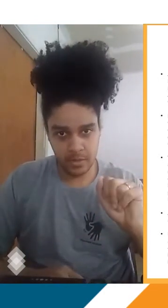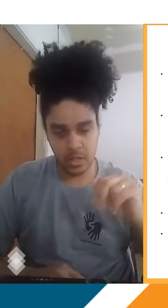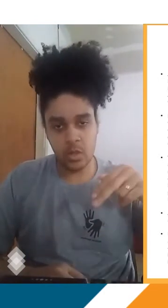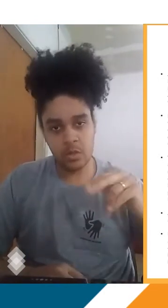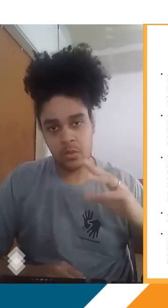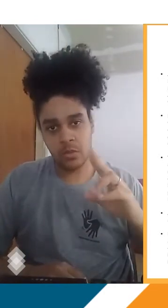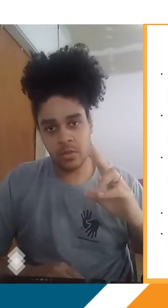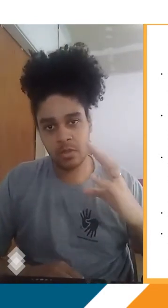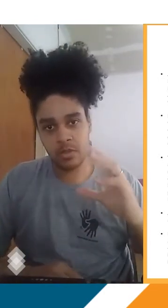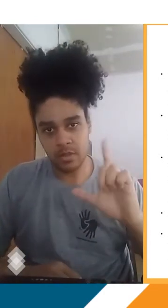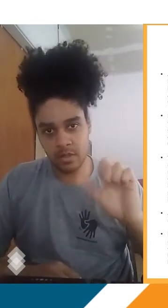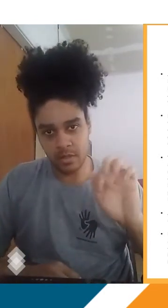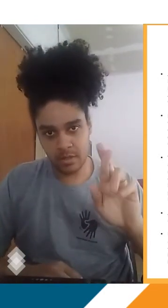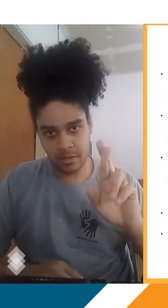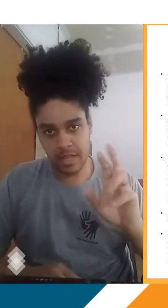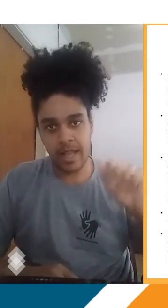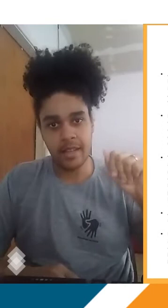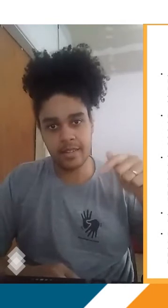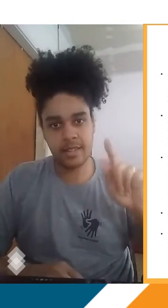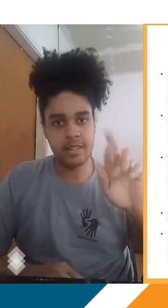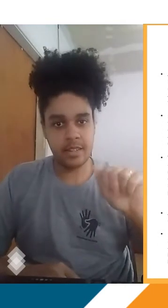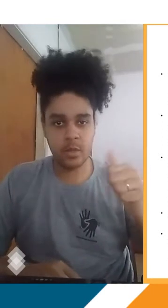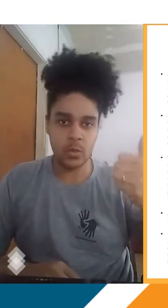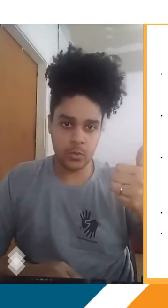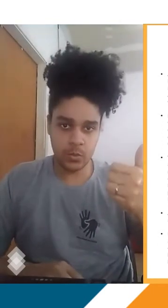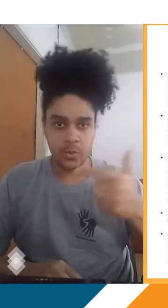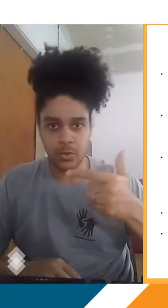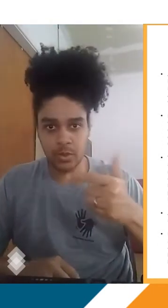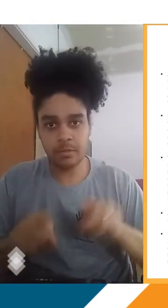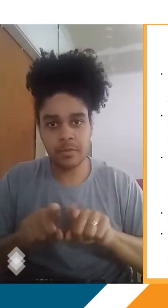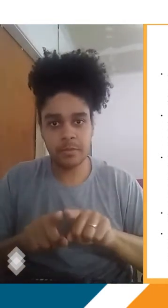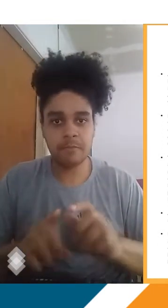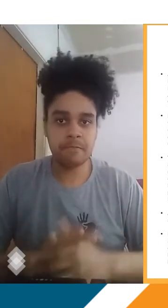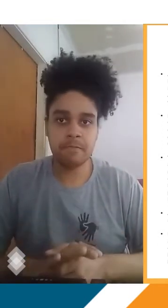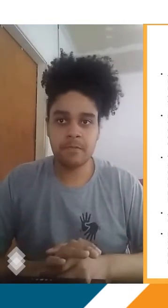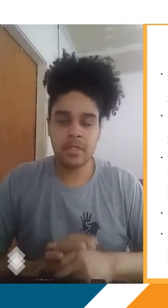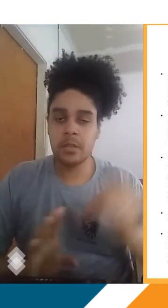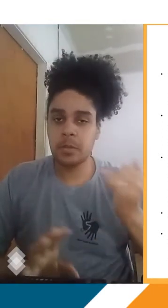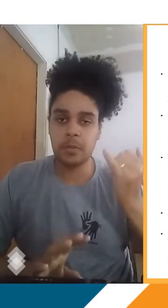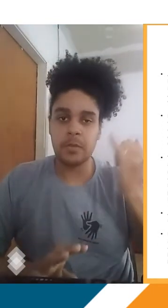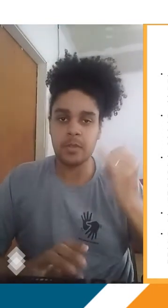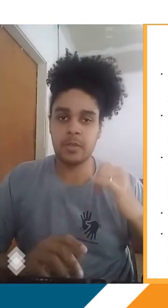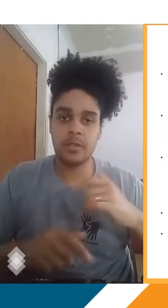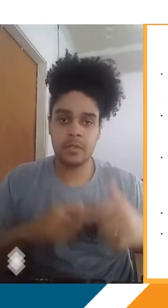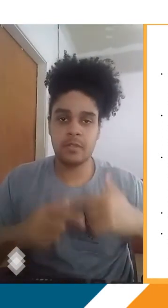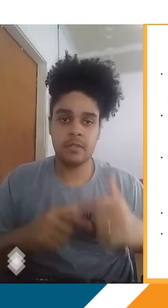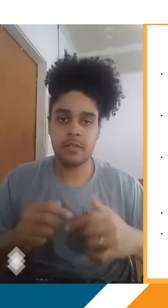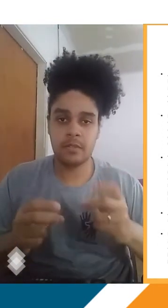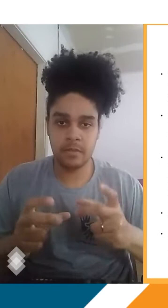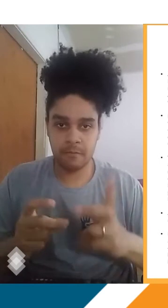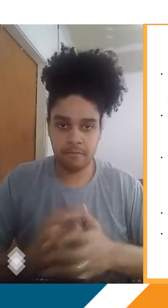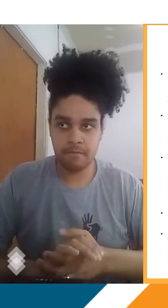assim como Angra 3 em construção também é motivo de preocupação. Nesse município, em Paraty, o turismo constitui importante atividade